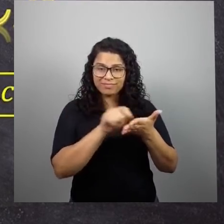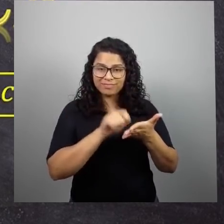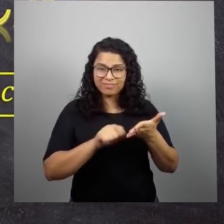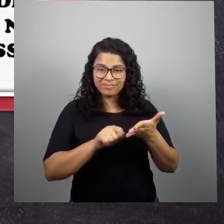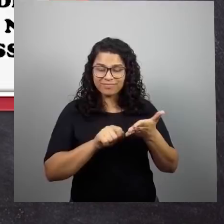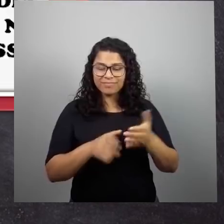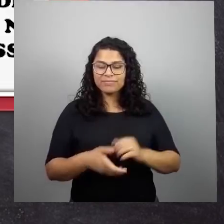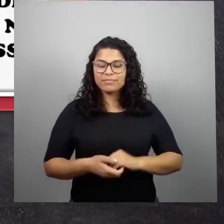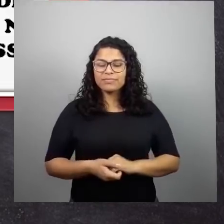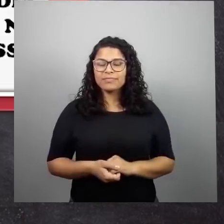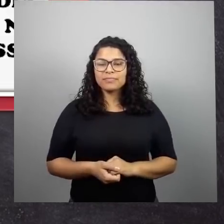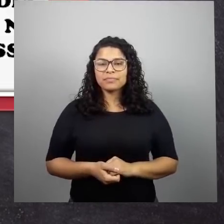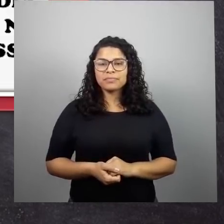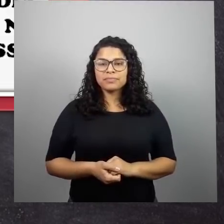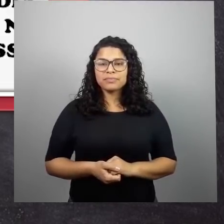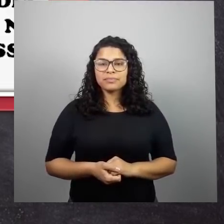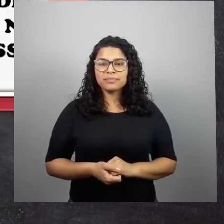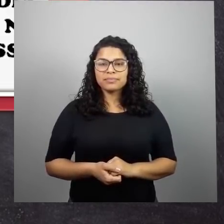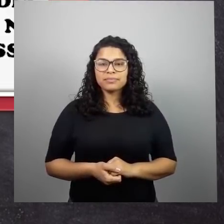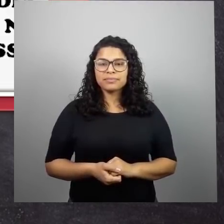figura.